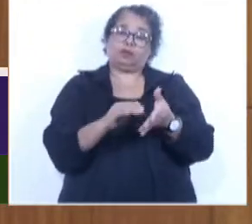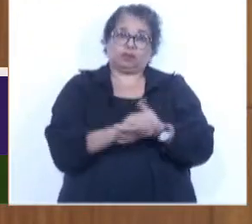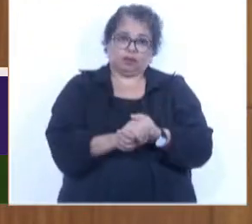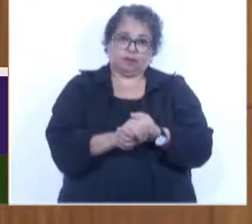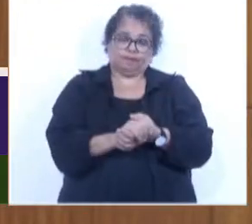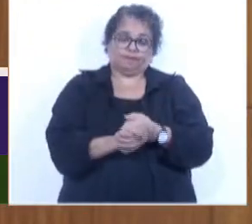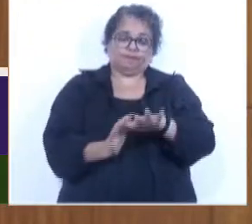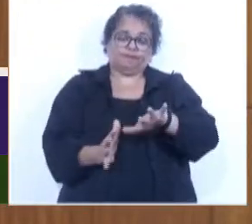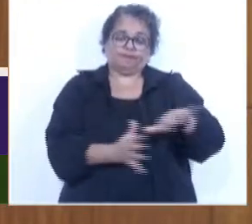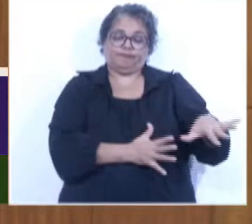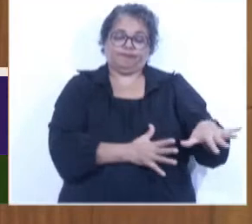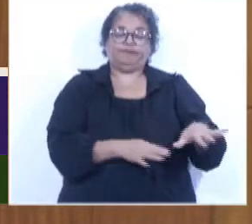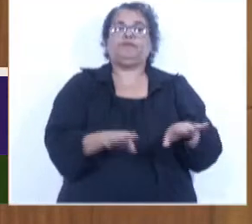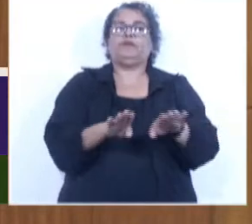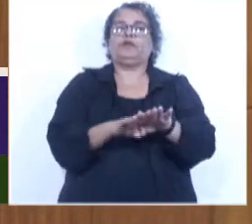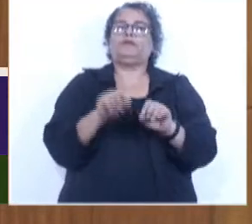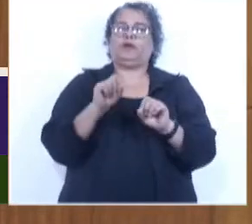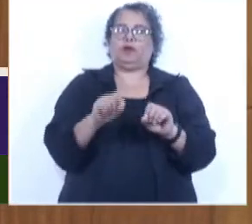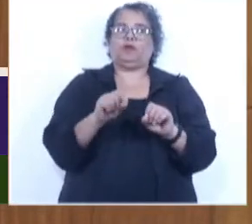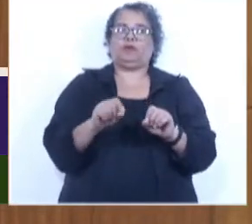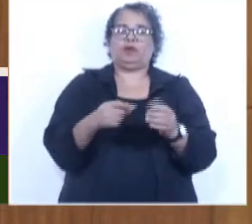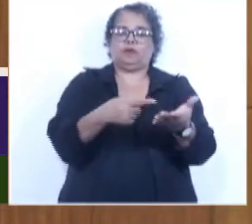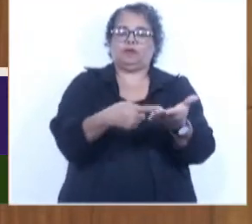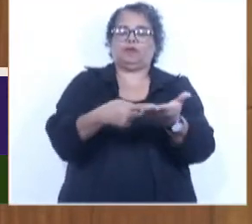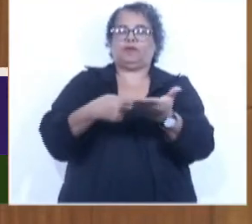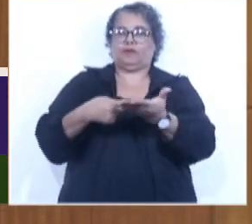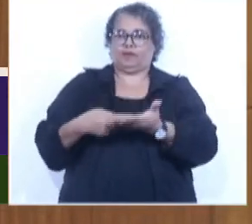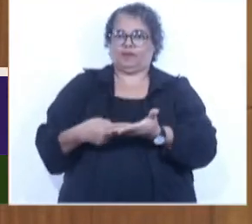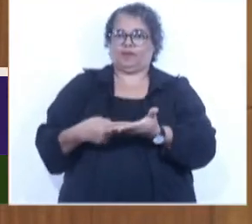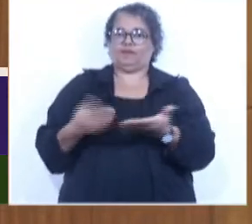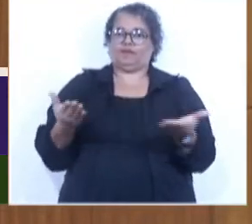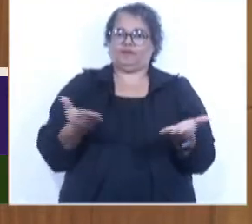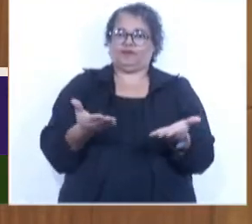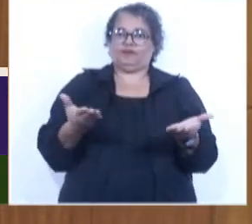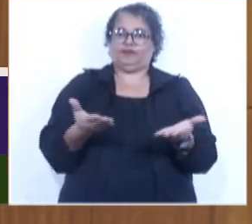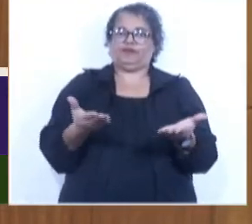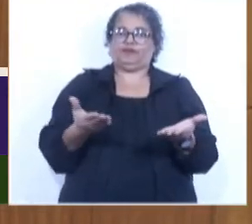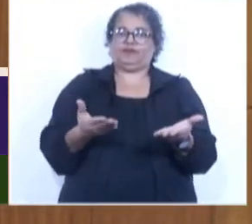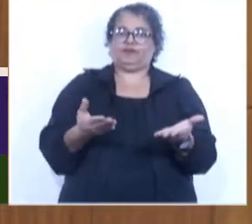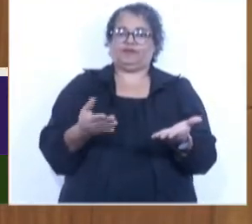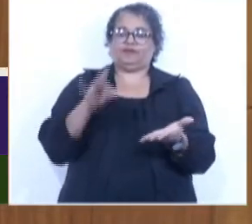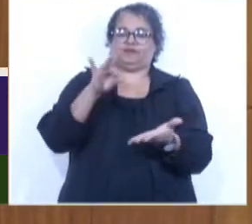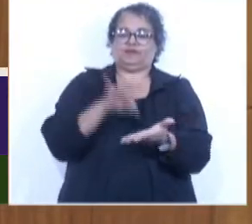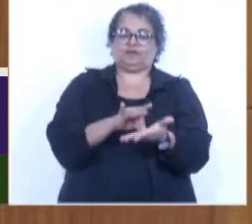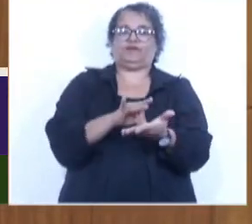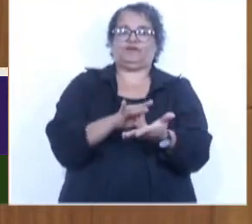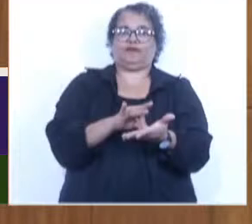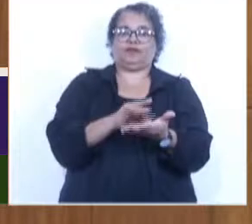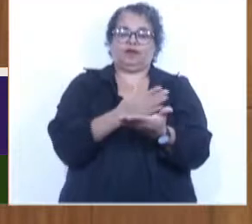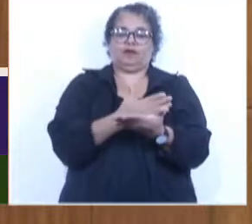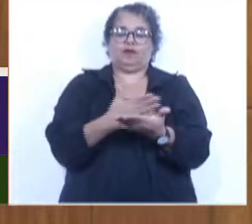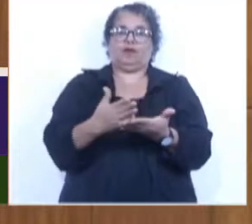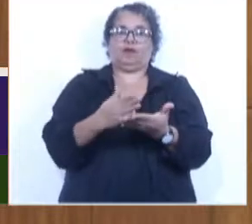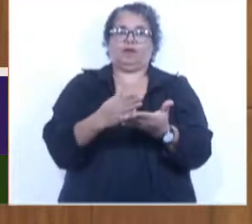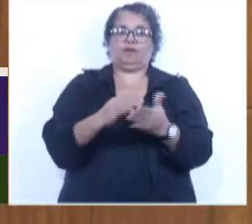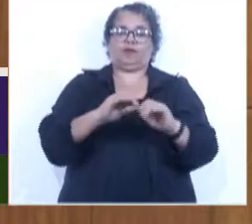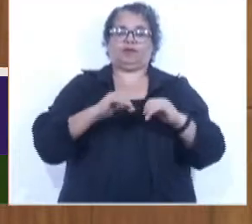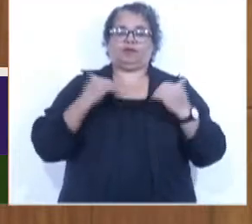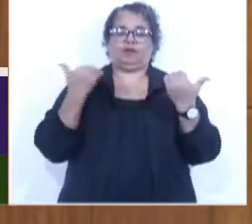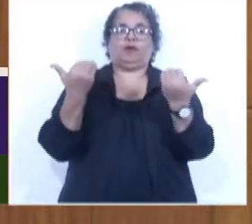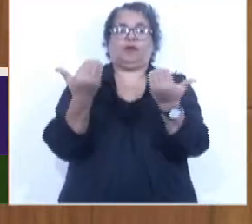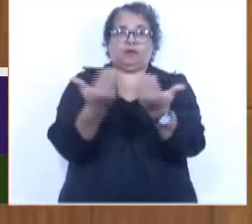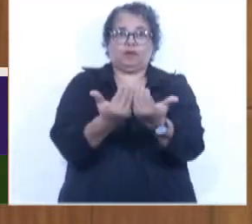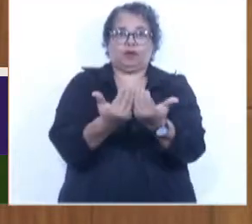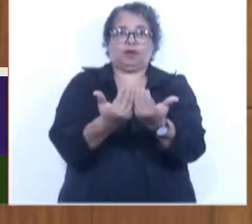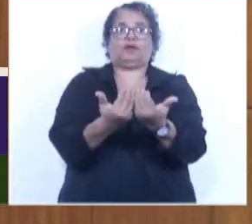para poder fazer um convite hoje oficialmente inicia o congresso de missões transculturais